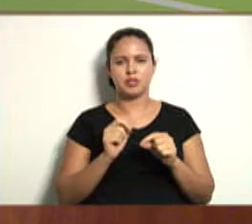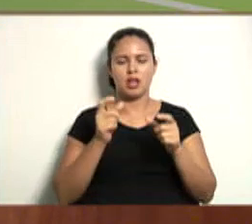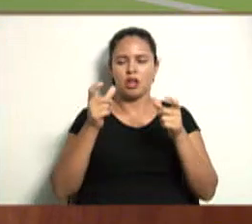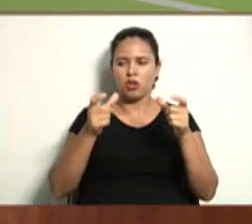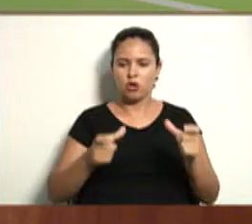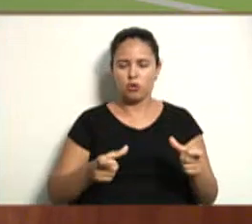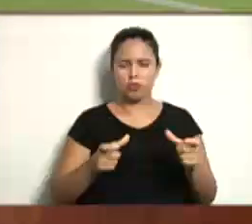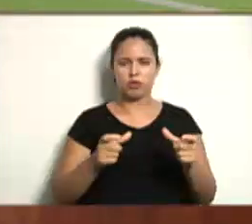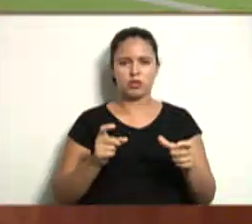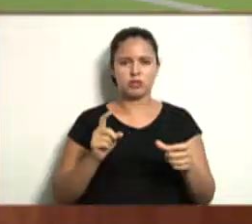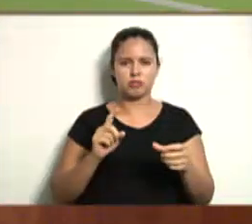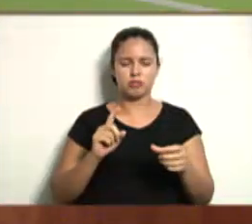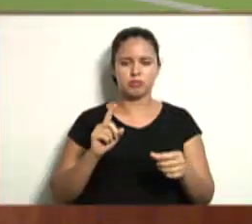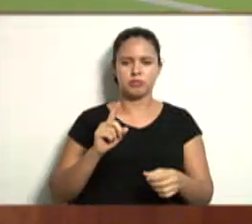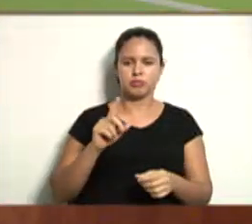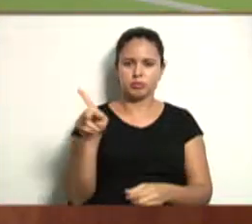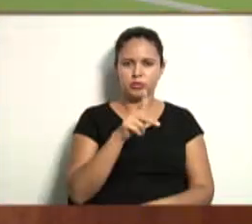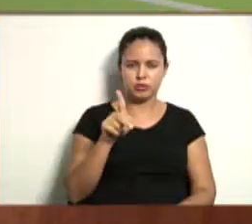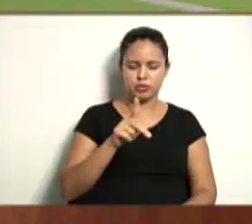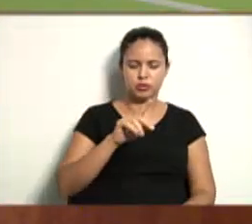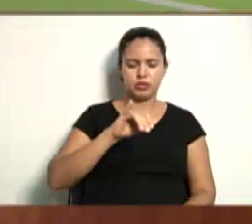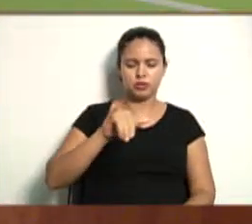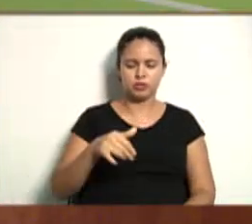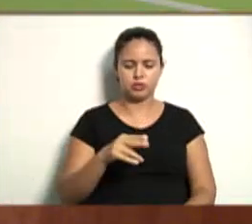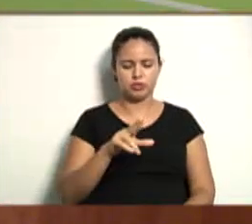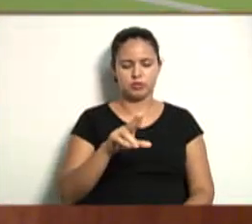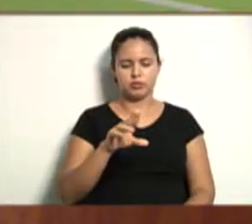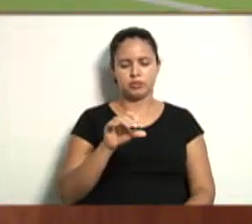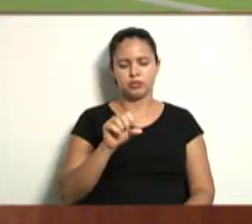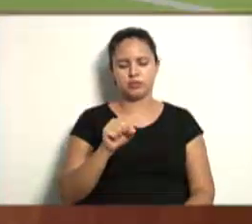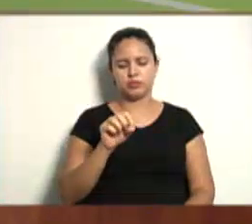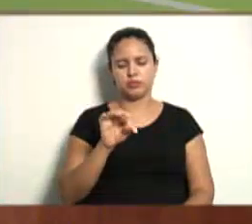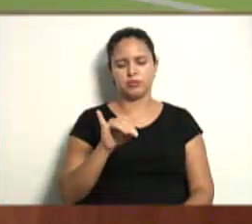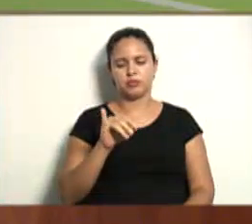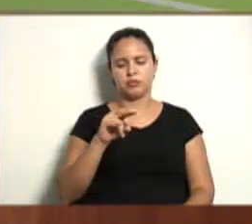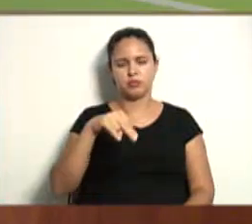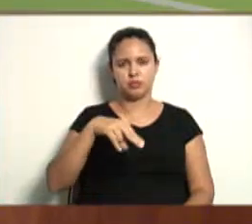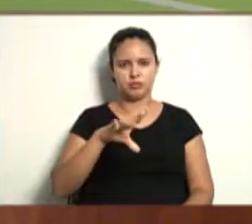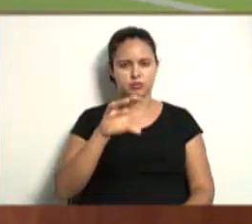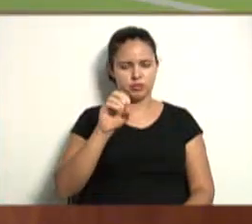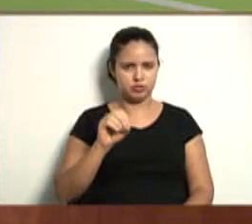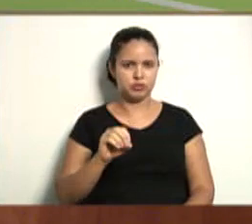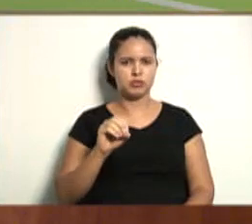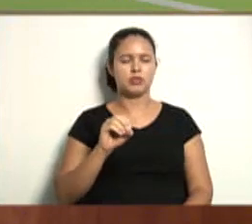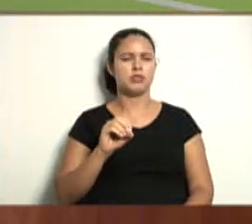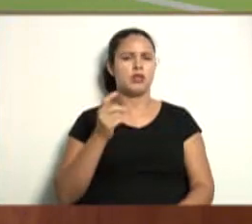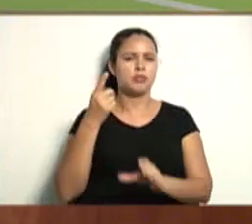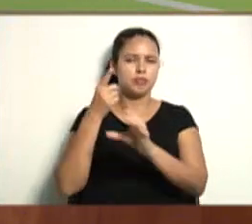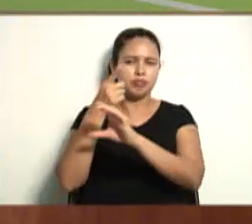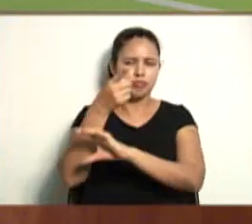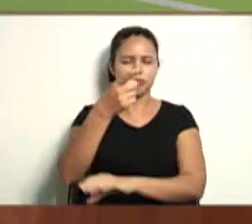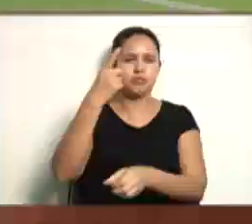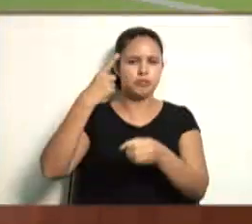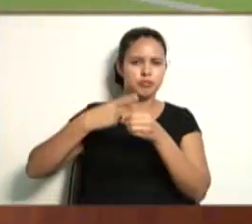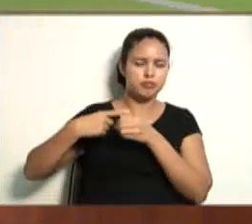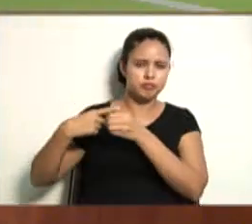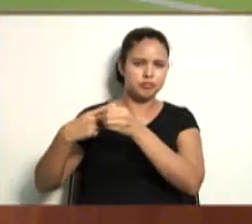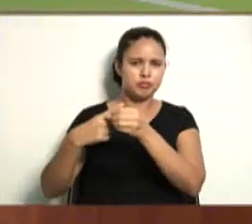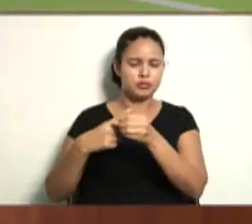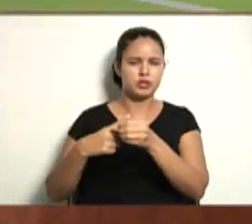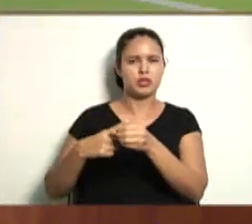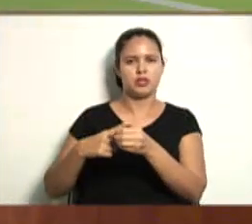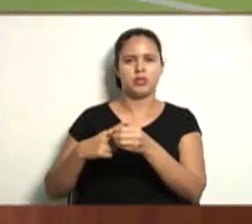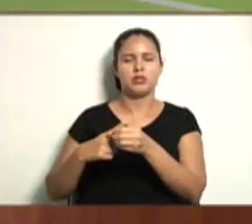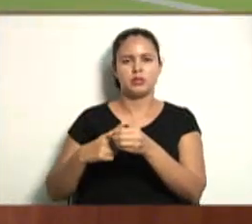que o professor Justino Ferreira, ele identificou aí a escola lá de São Francisco do Guaporé, muito